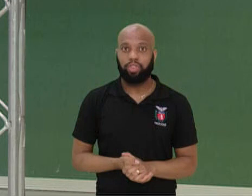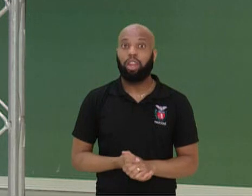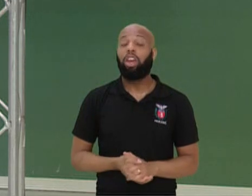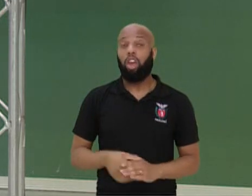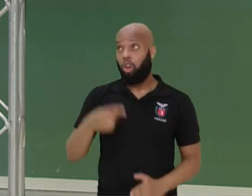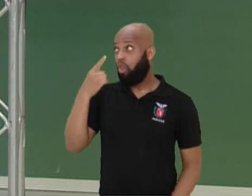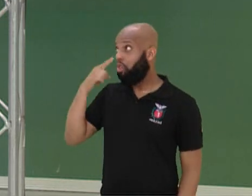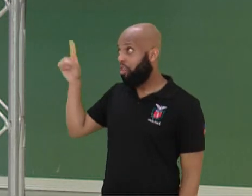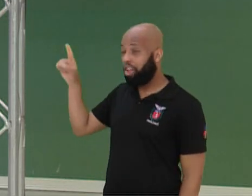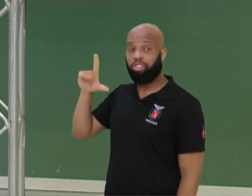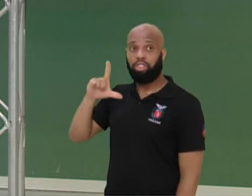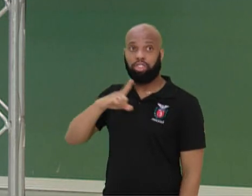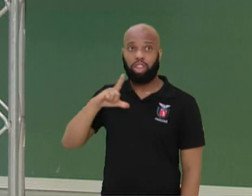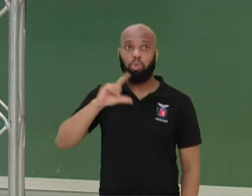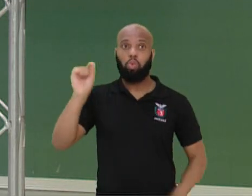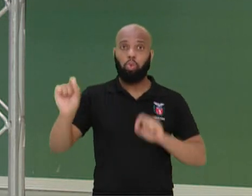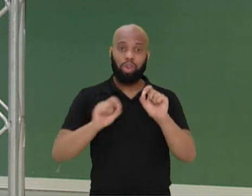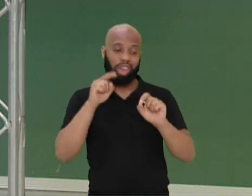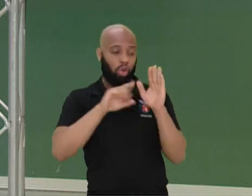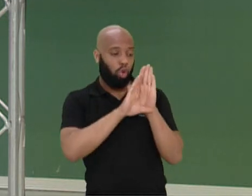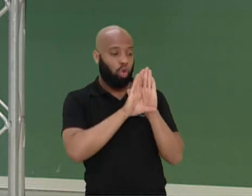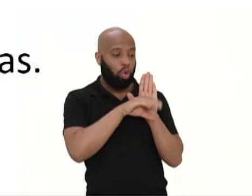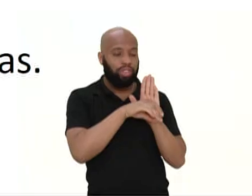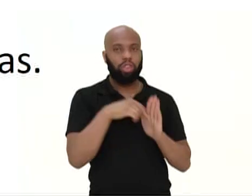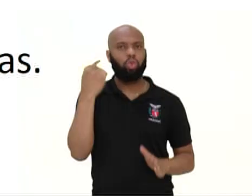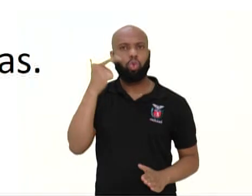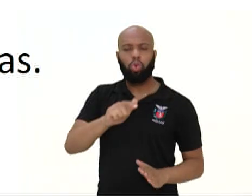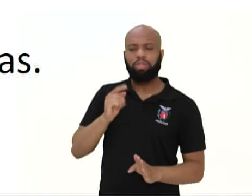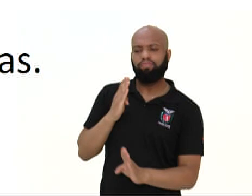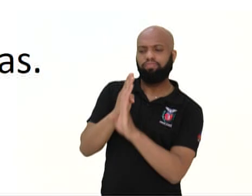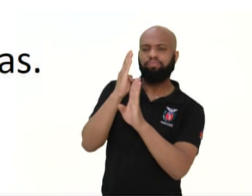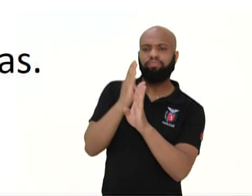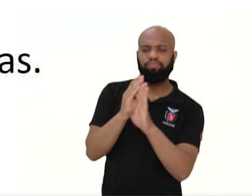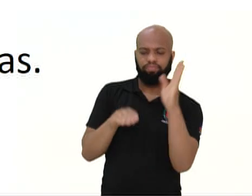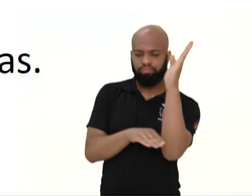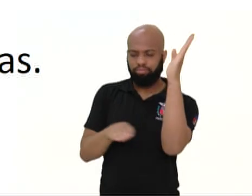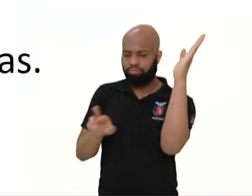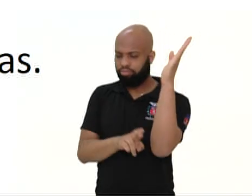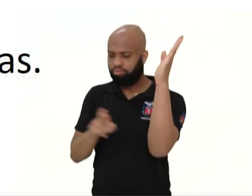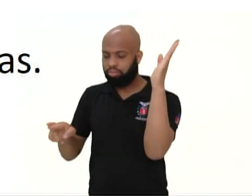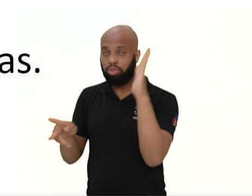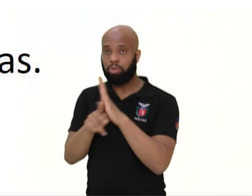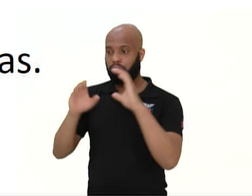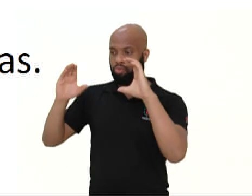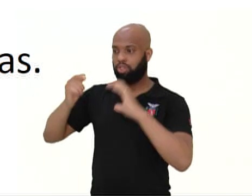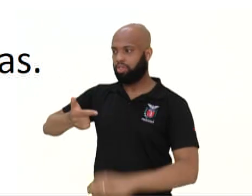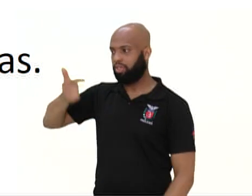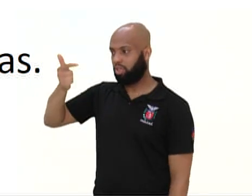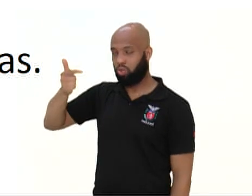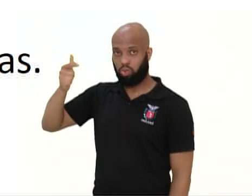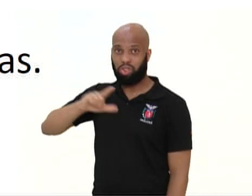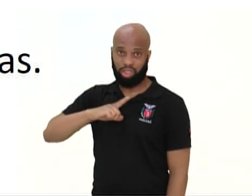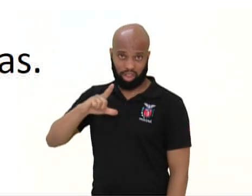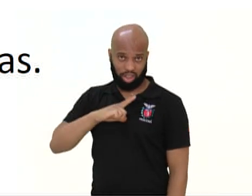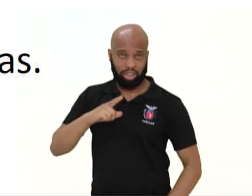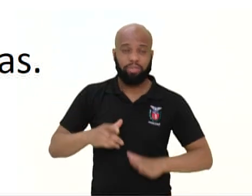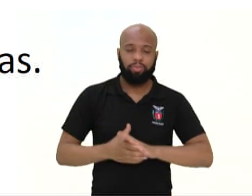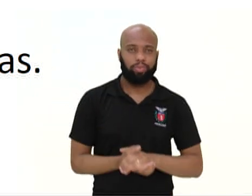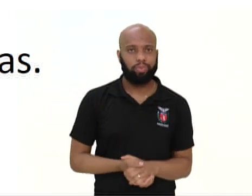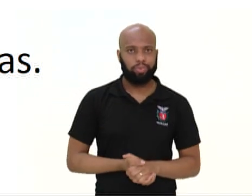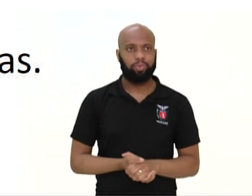está escrito aqui, então, né? Para a gente determinar as raízes da função do segundo grau, né, a função quadrática,